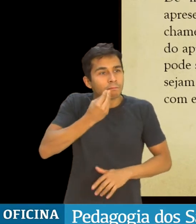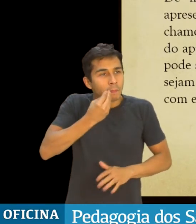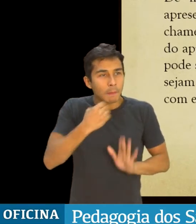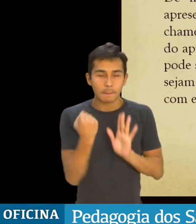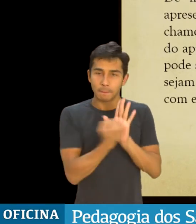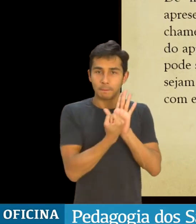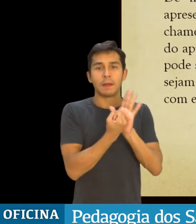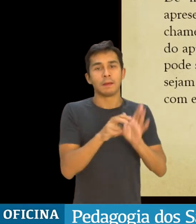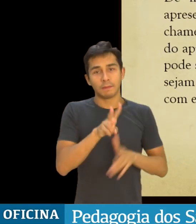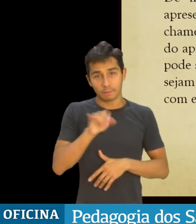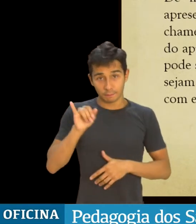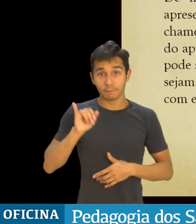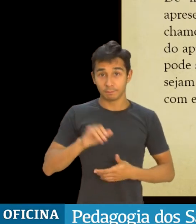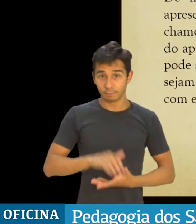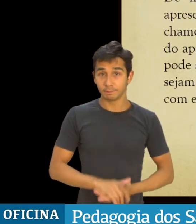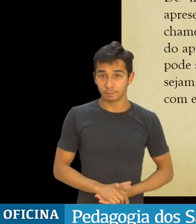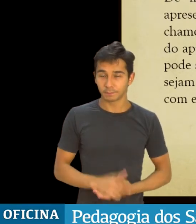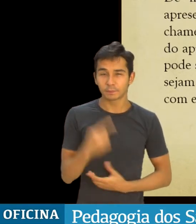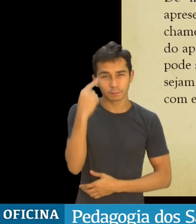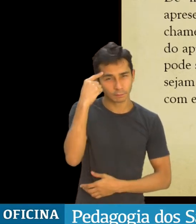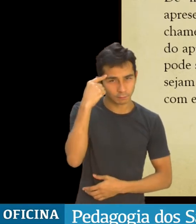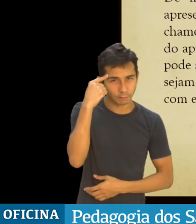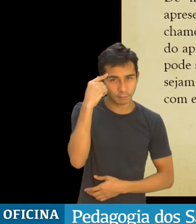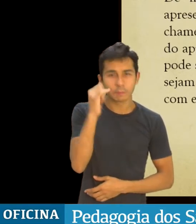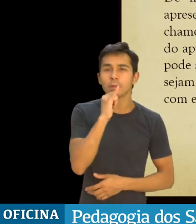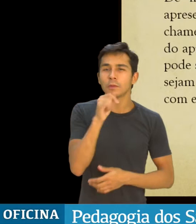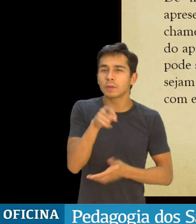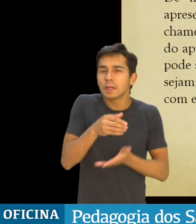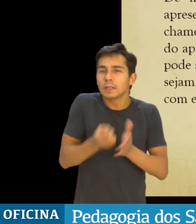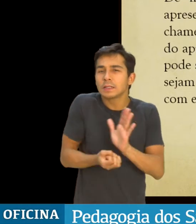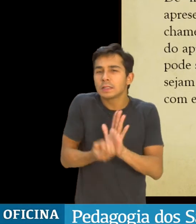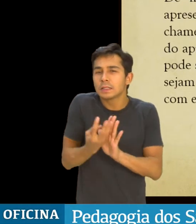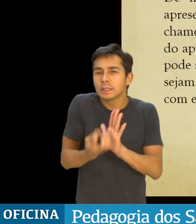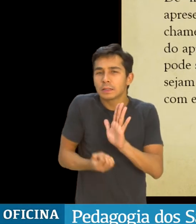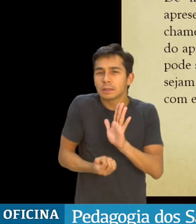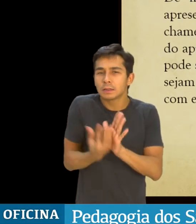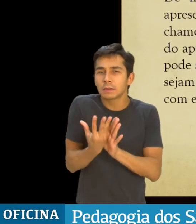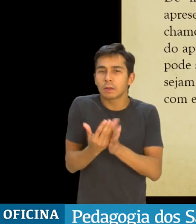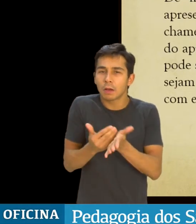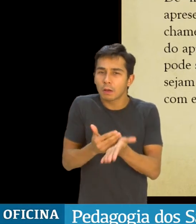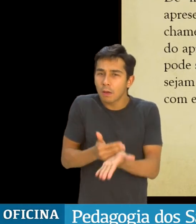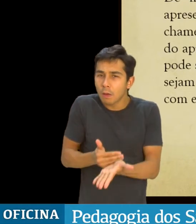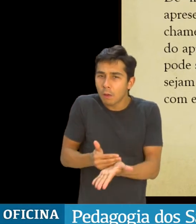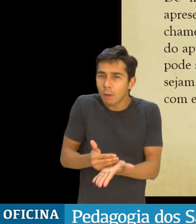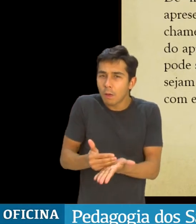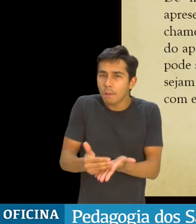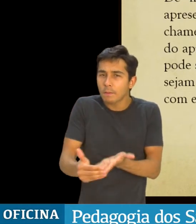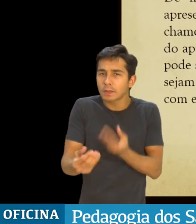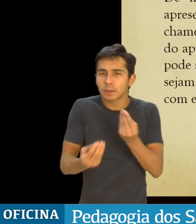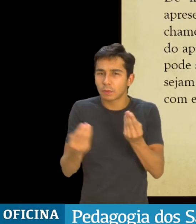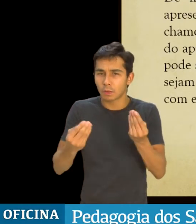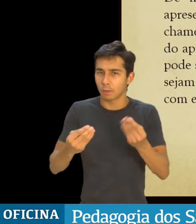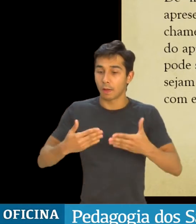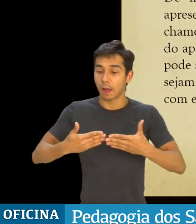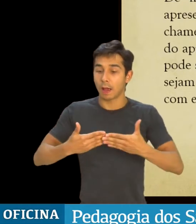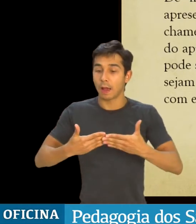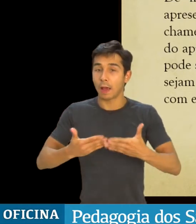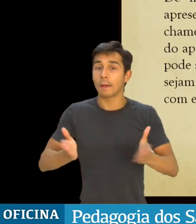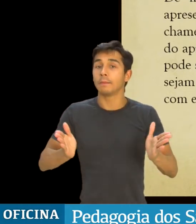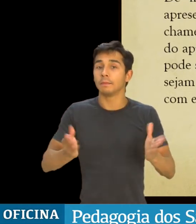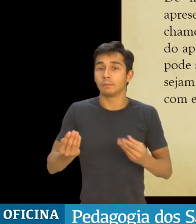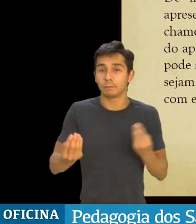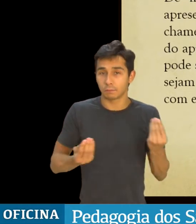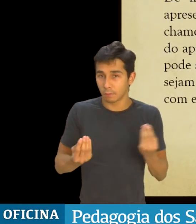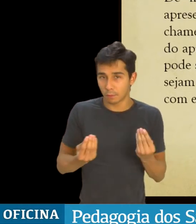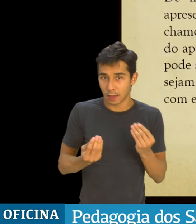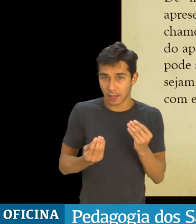pense um pouco nesse início, como você vai fazer essa abertura do sarau, né? A gente tem alguns saraus que a